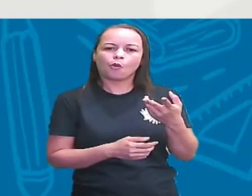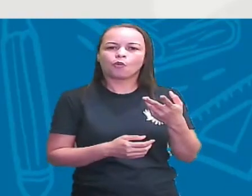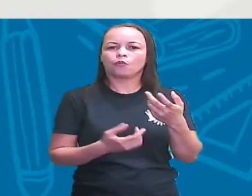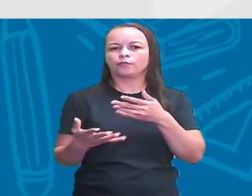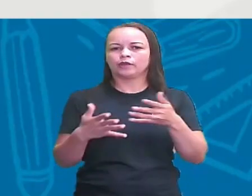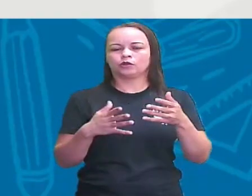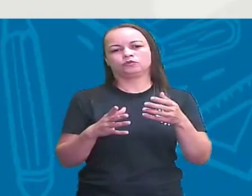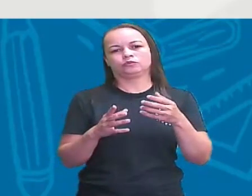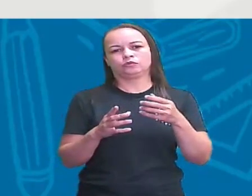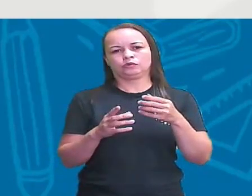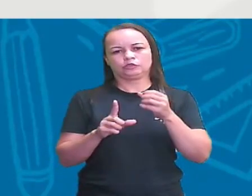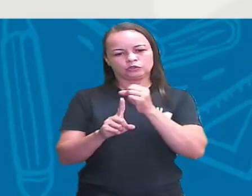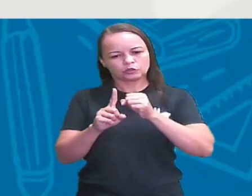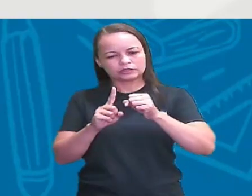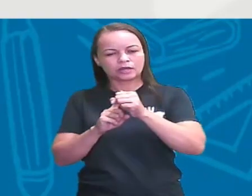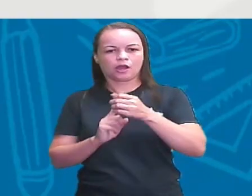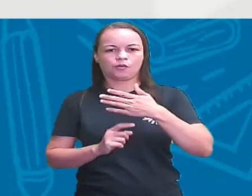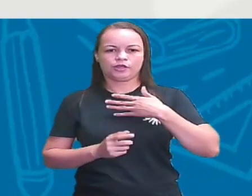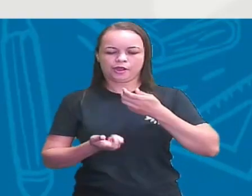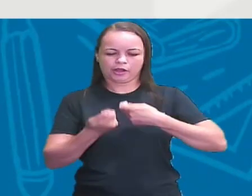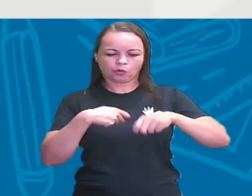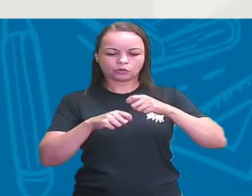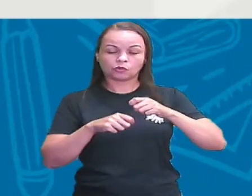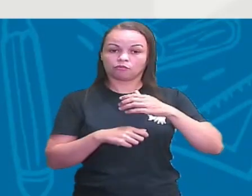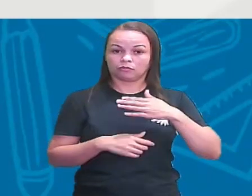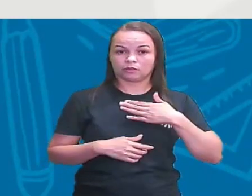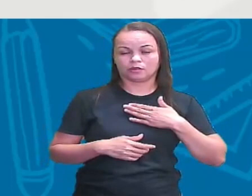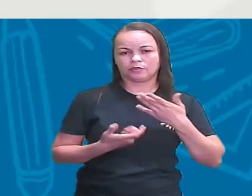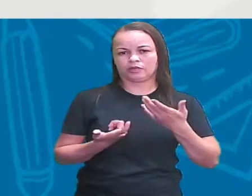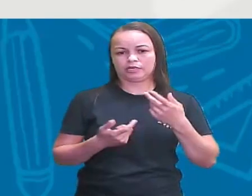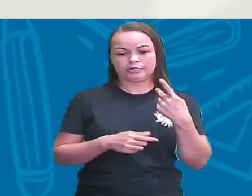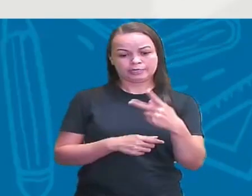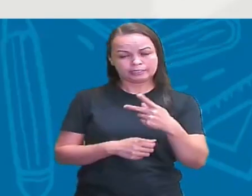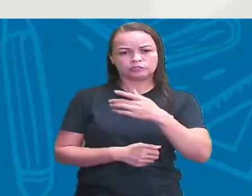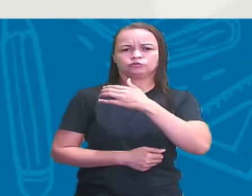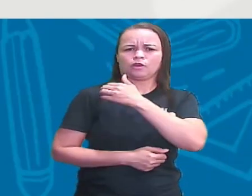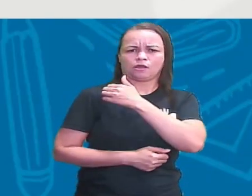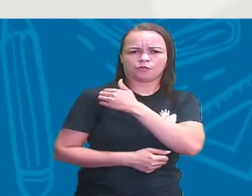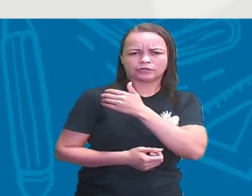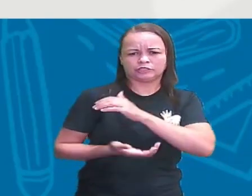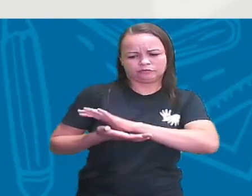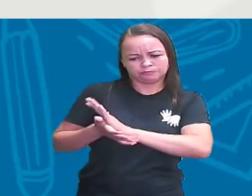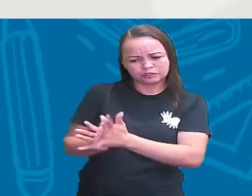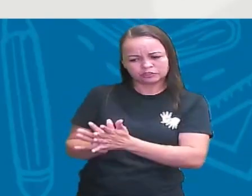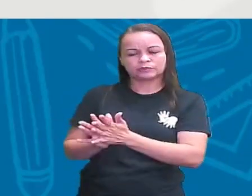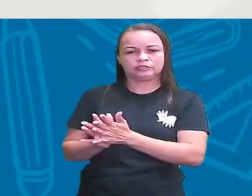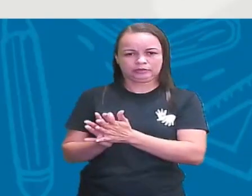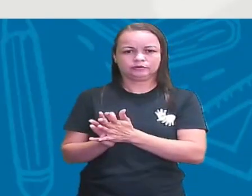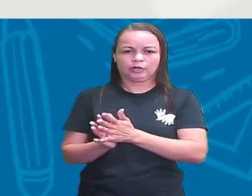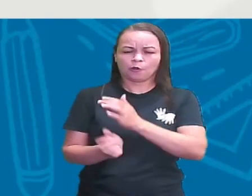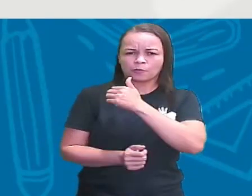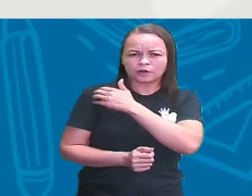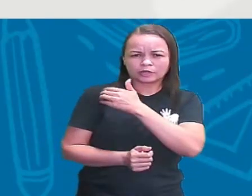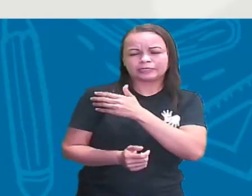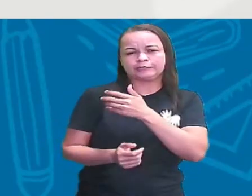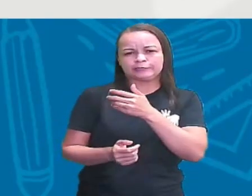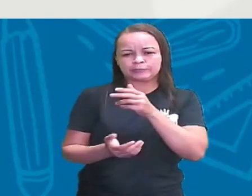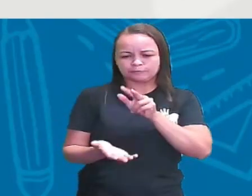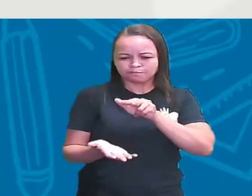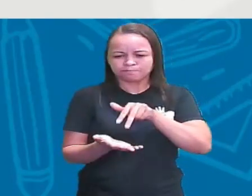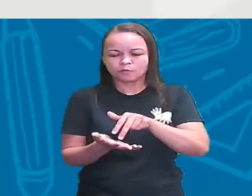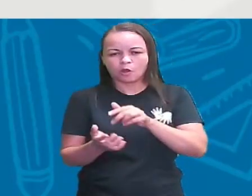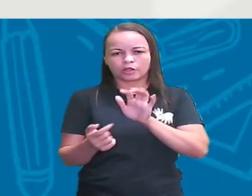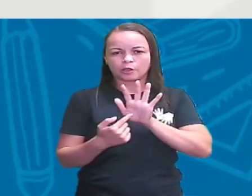condição socioeconômica, né? E isso é uma discriminação, isso se configura num preconceito muito evidente,